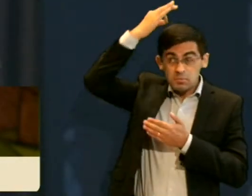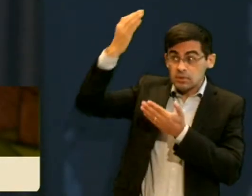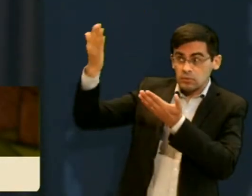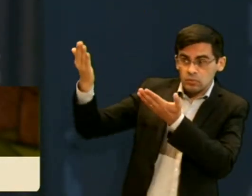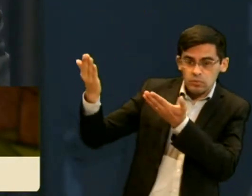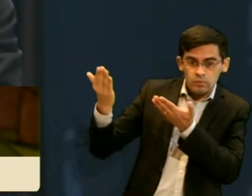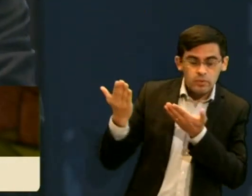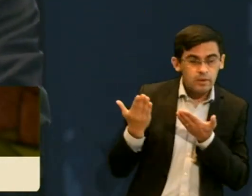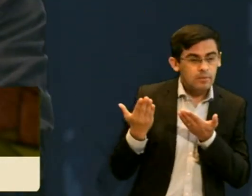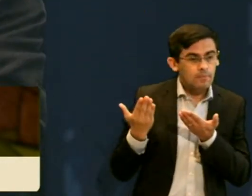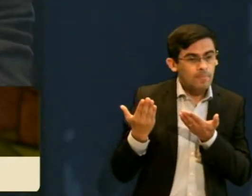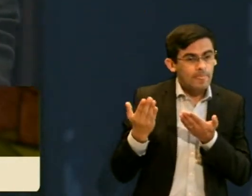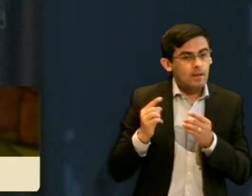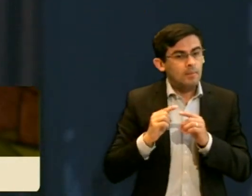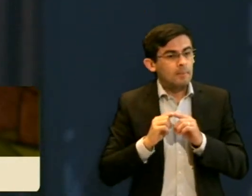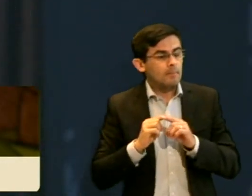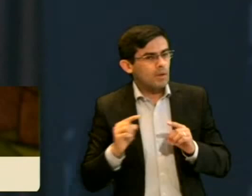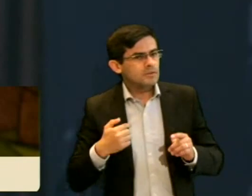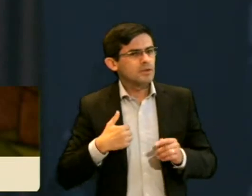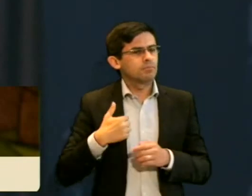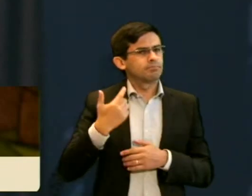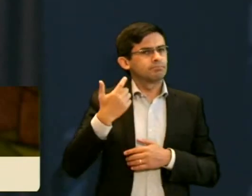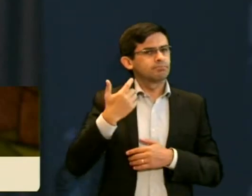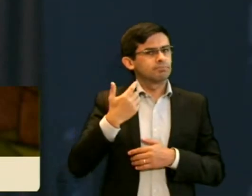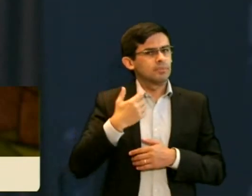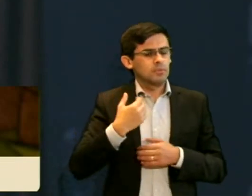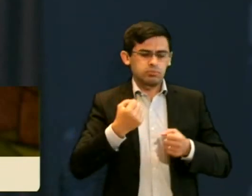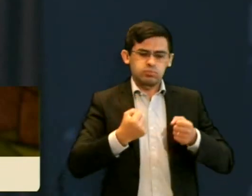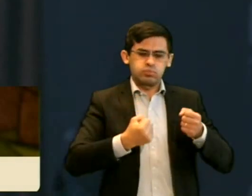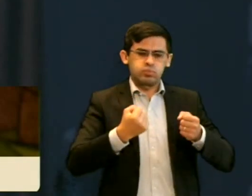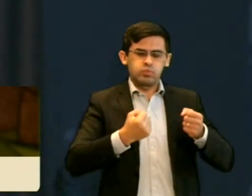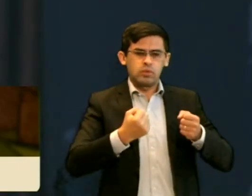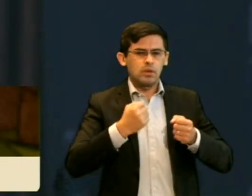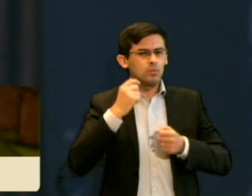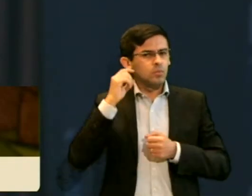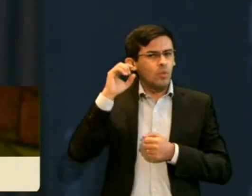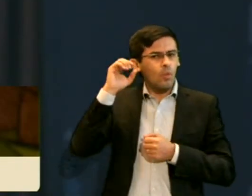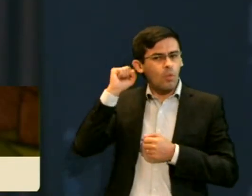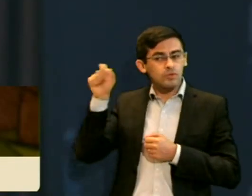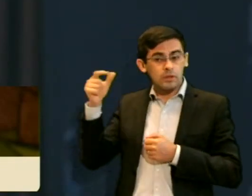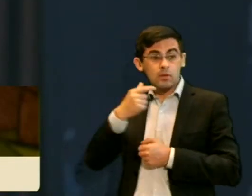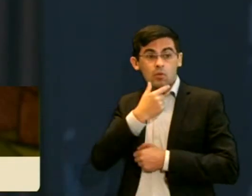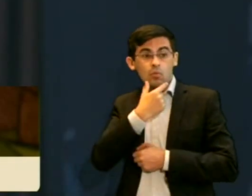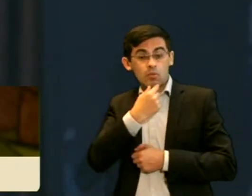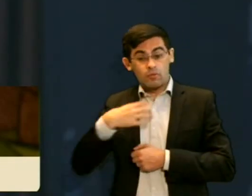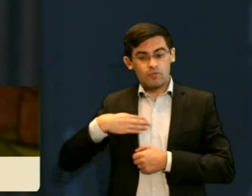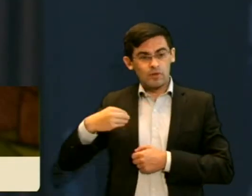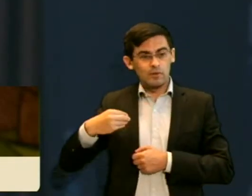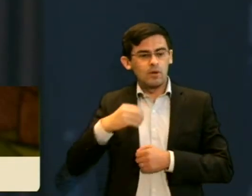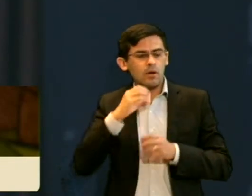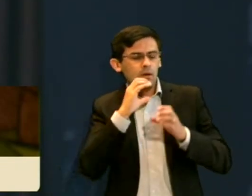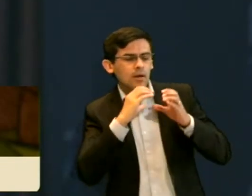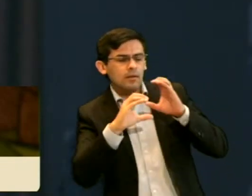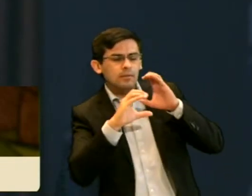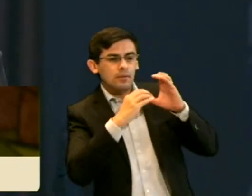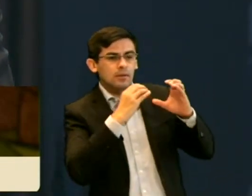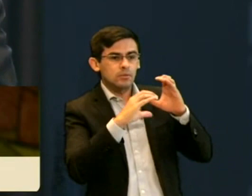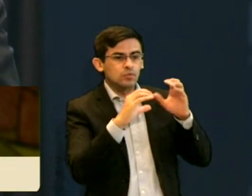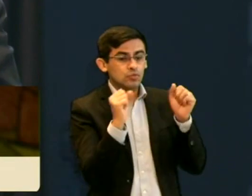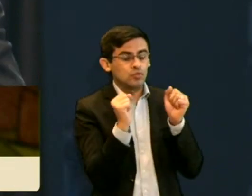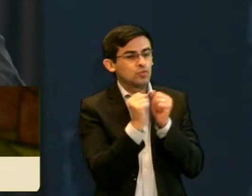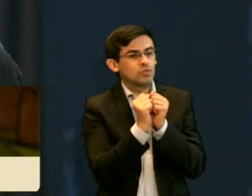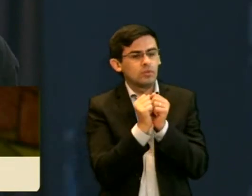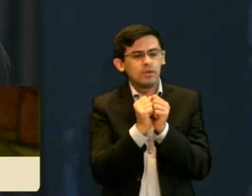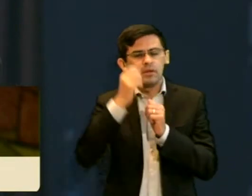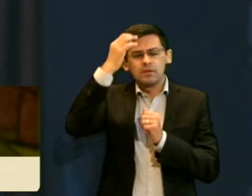vem. E de repente eu começo a ouvir a vozinha do meu filho assim, né?